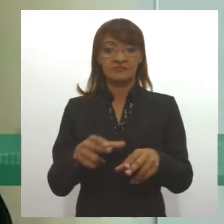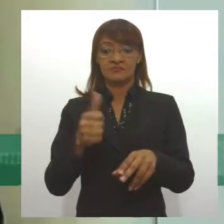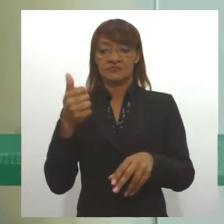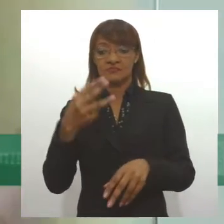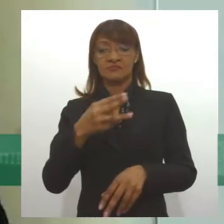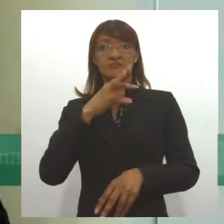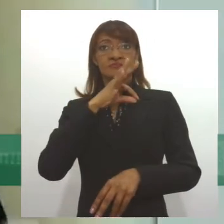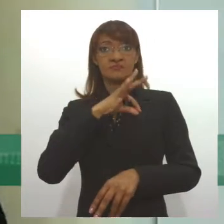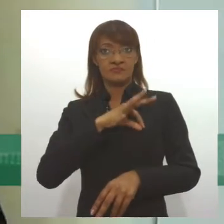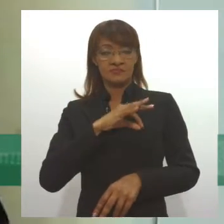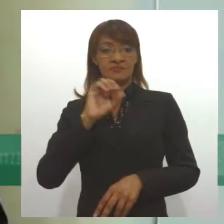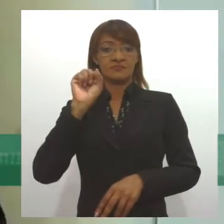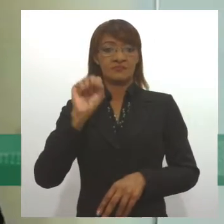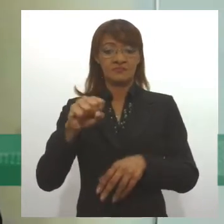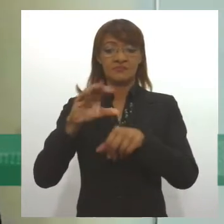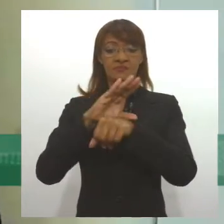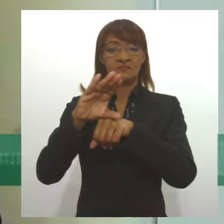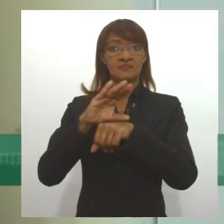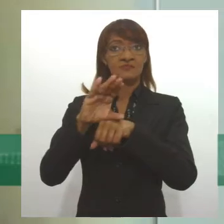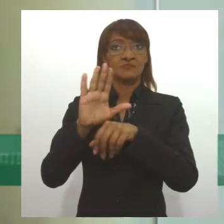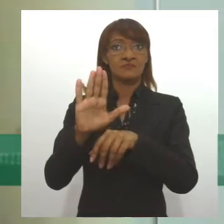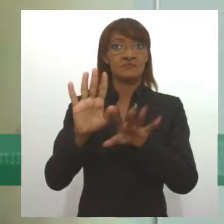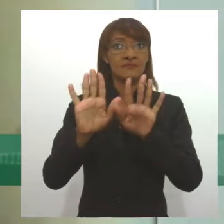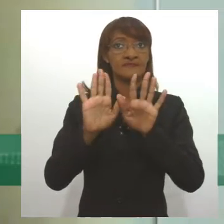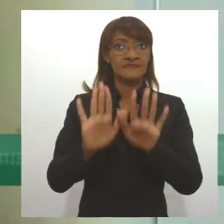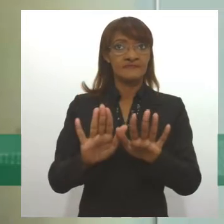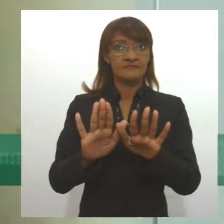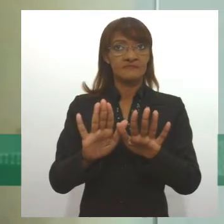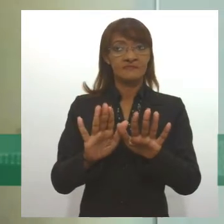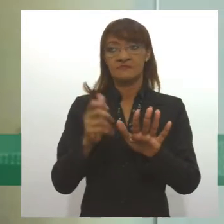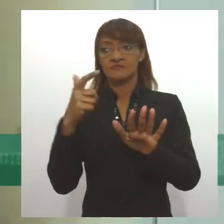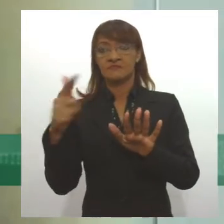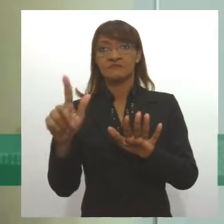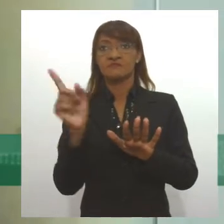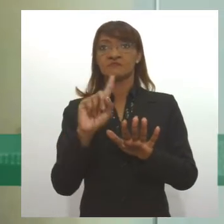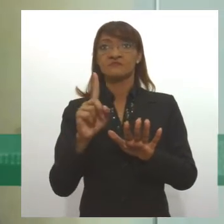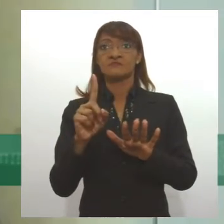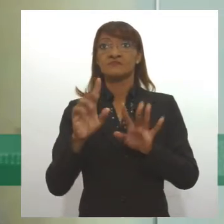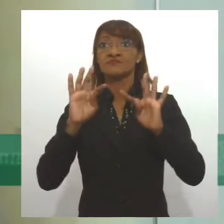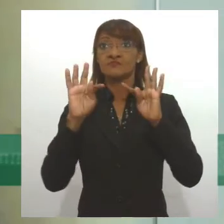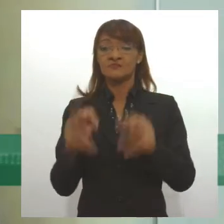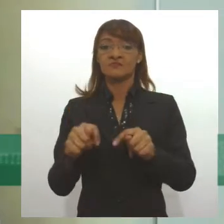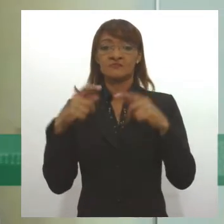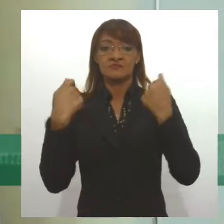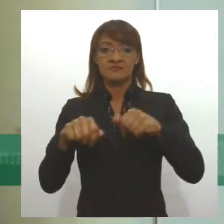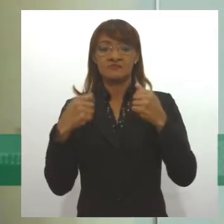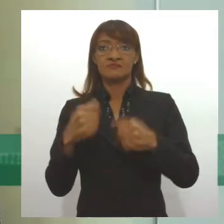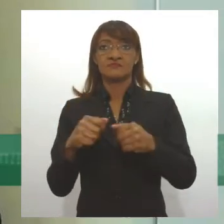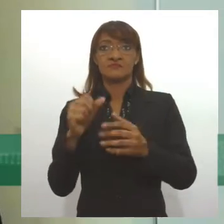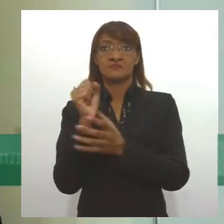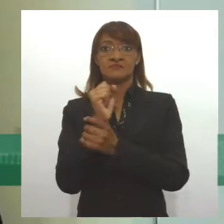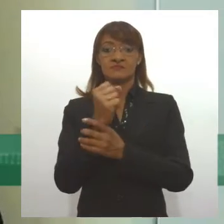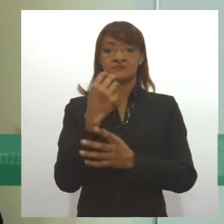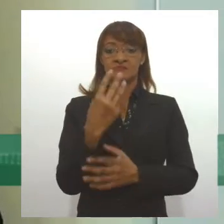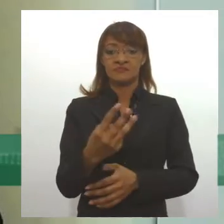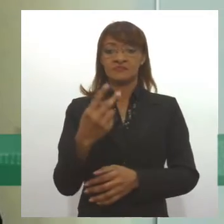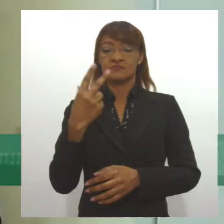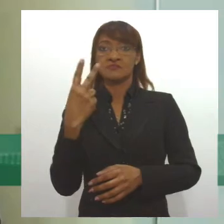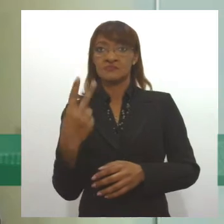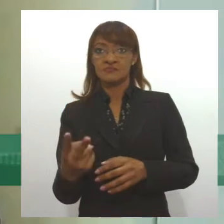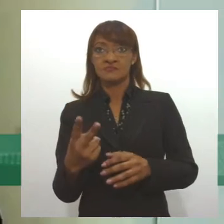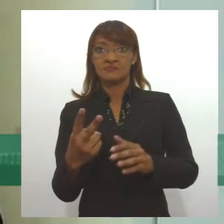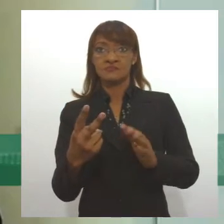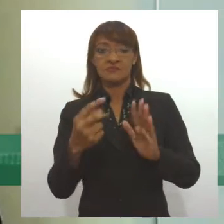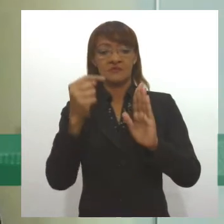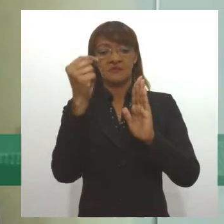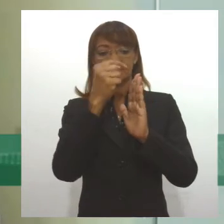direito adquirido, está na Constituição, mas fora disso não, é aquilo que está exatamente elencado nos 32 itens desse